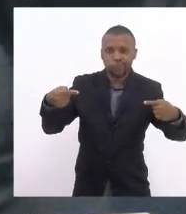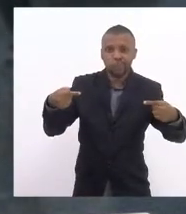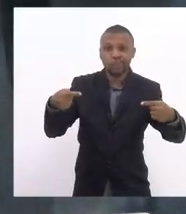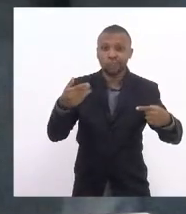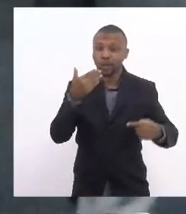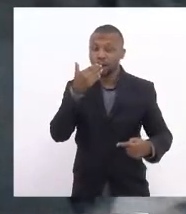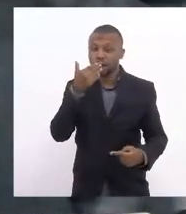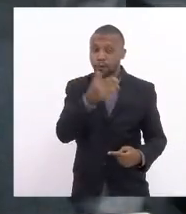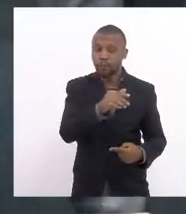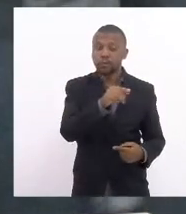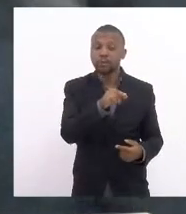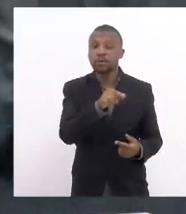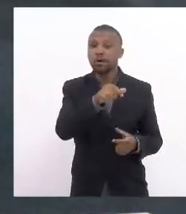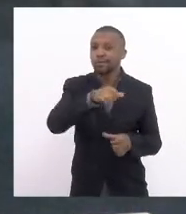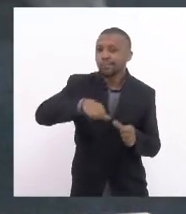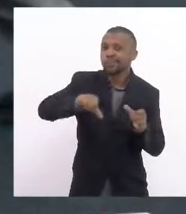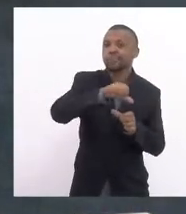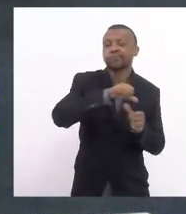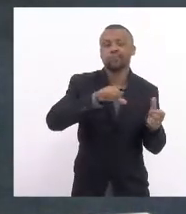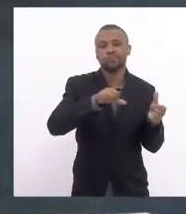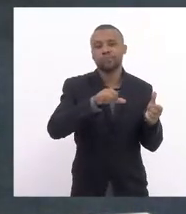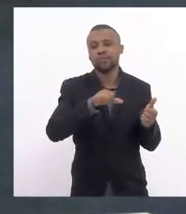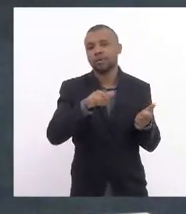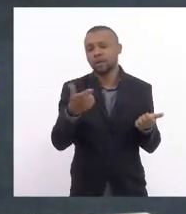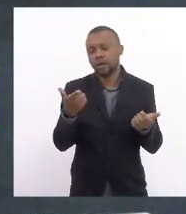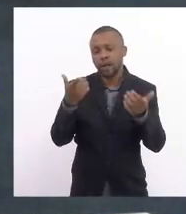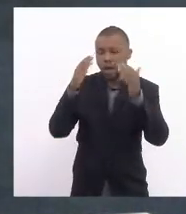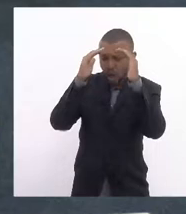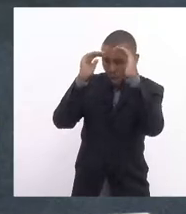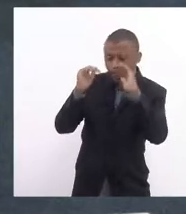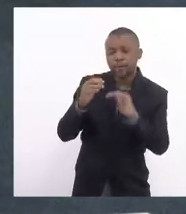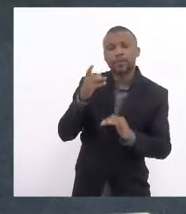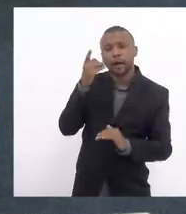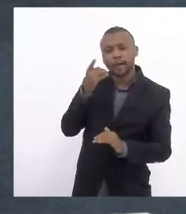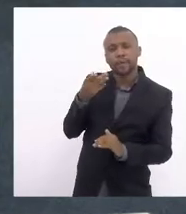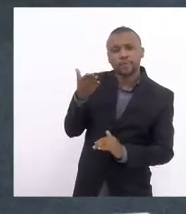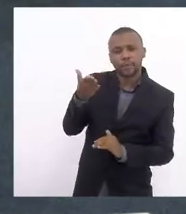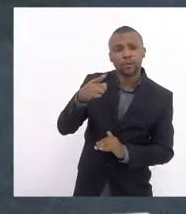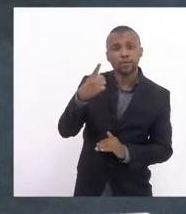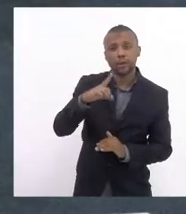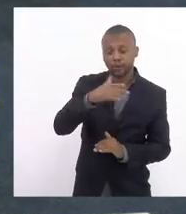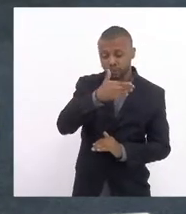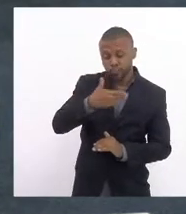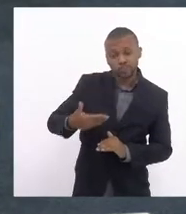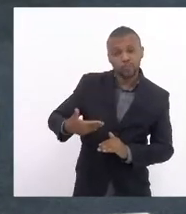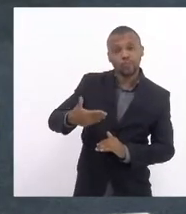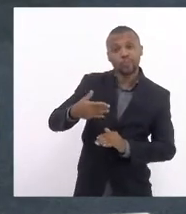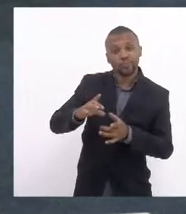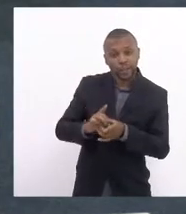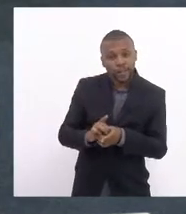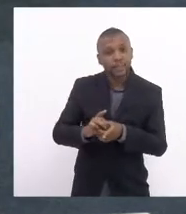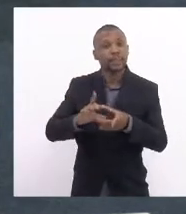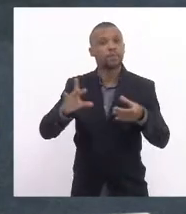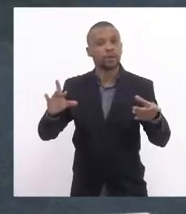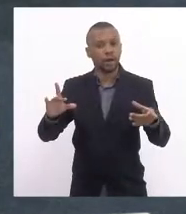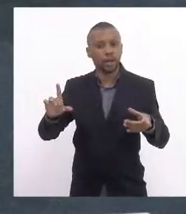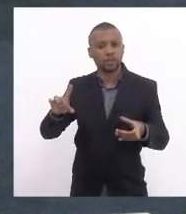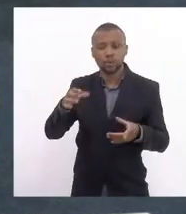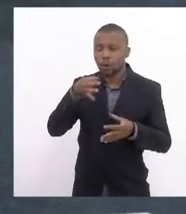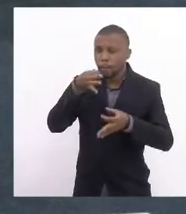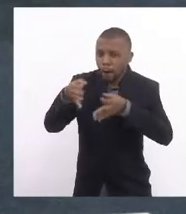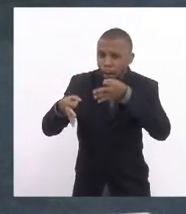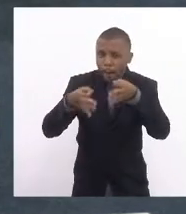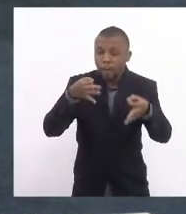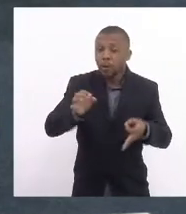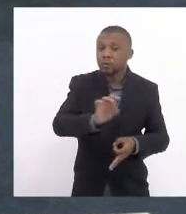importante no projeto da deputada, que eu respeito a deputada, respeito, a gente vive no Estado Democrático de Direito, a gente precisa respeitar o